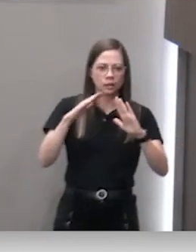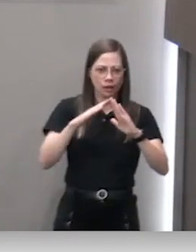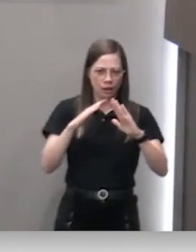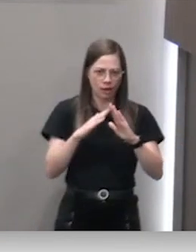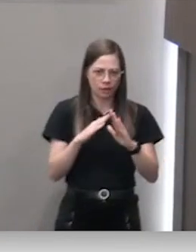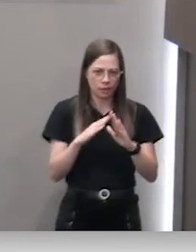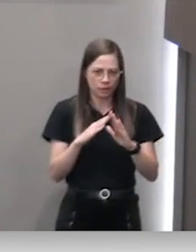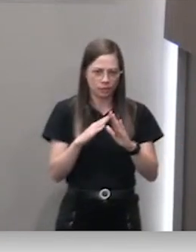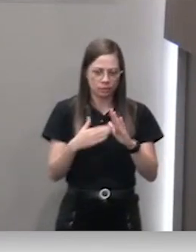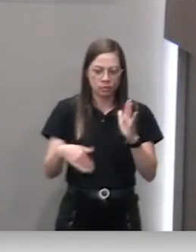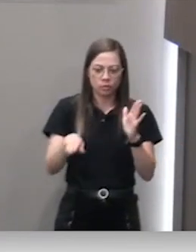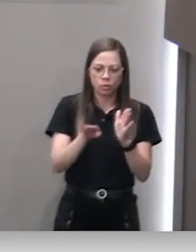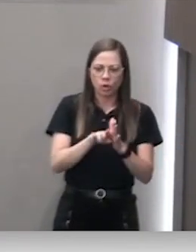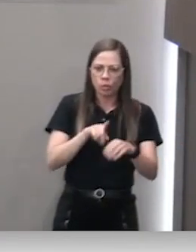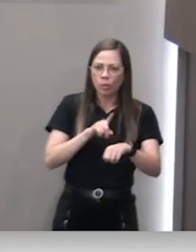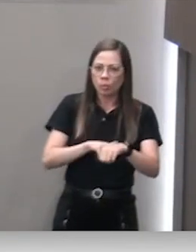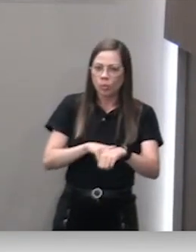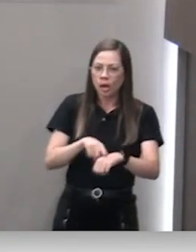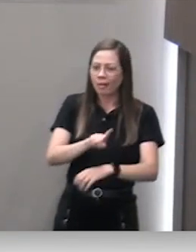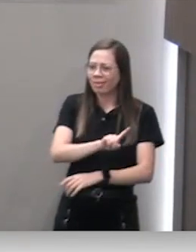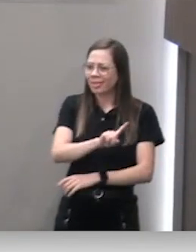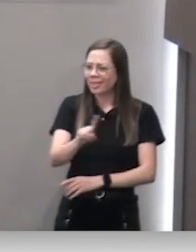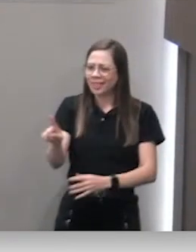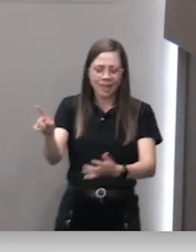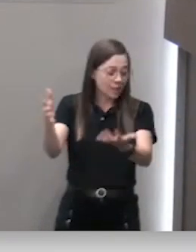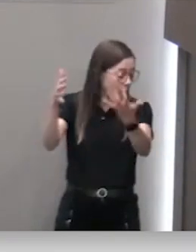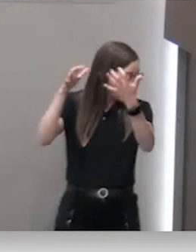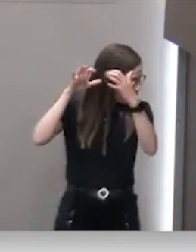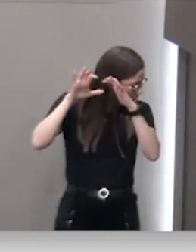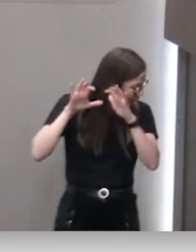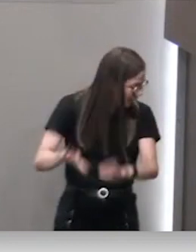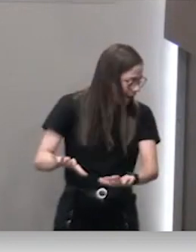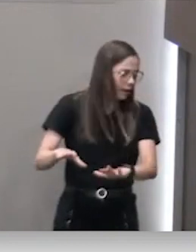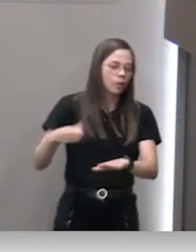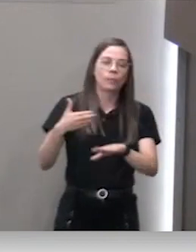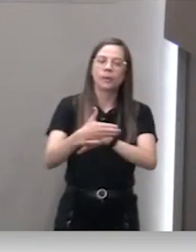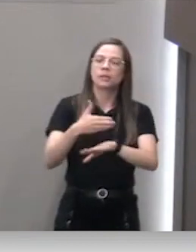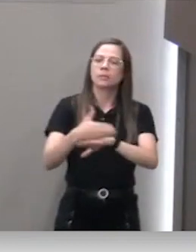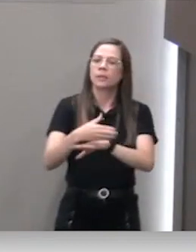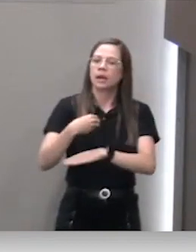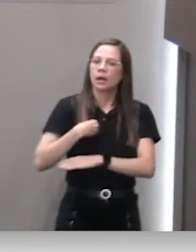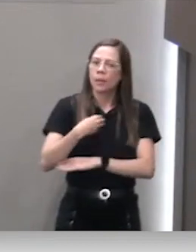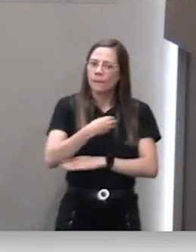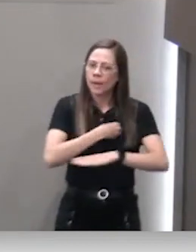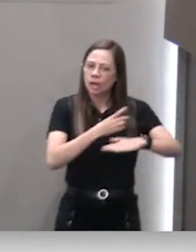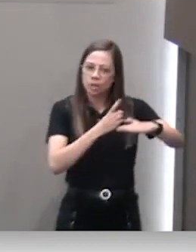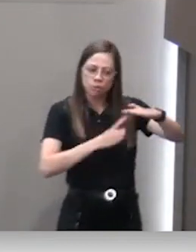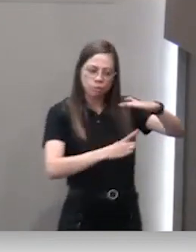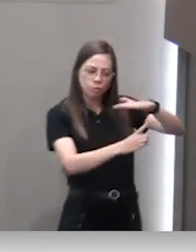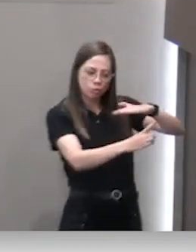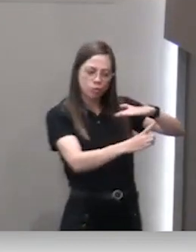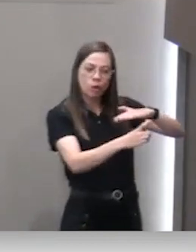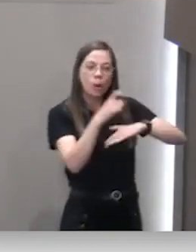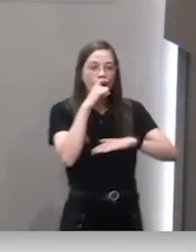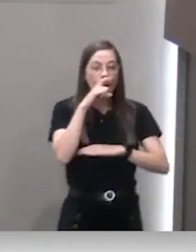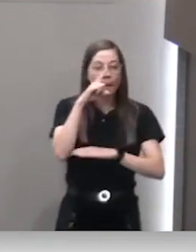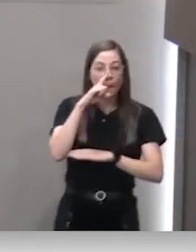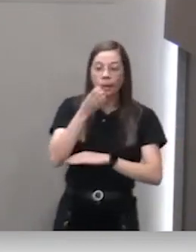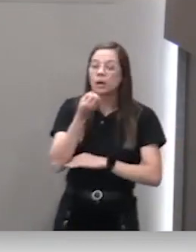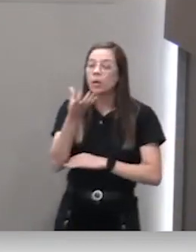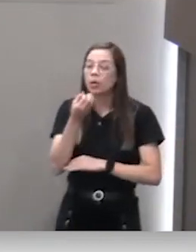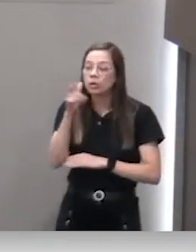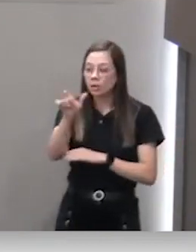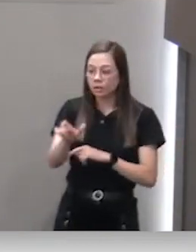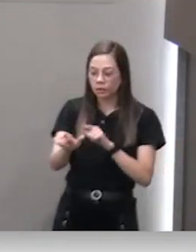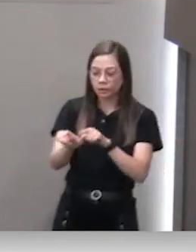um ponto que ele disse que não queria mais se consultar com o médico. E os pais acabaram contando para ele que, na verdade,